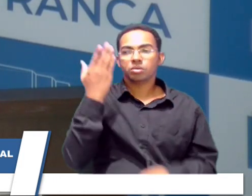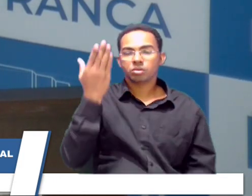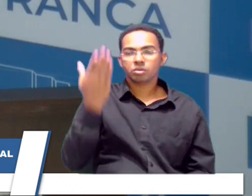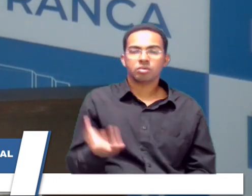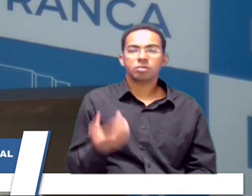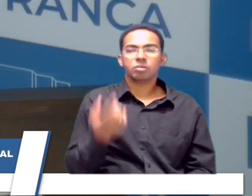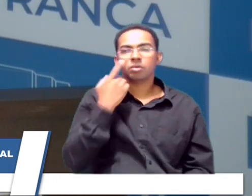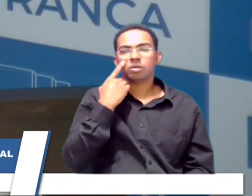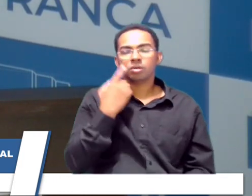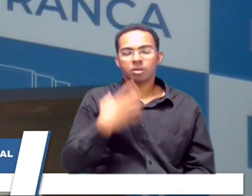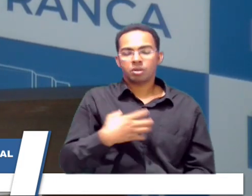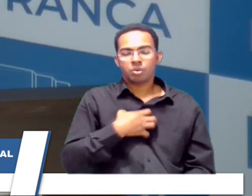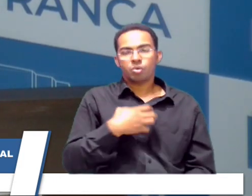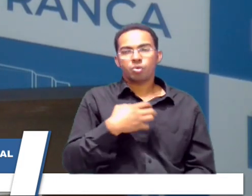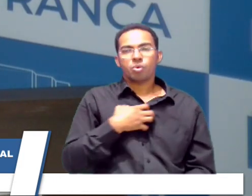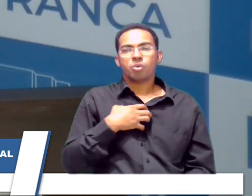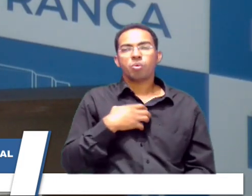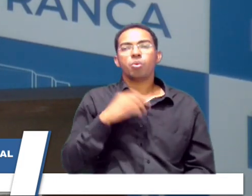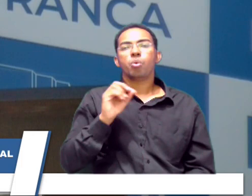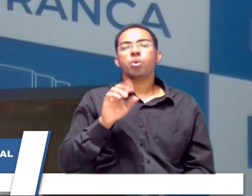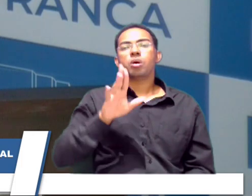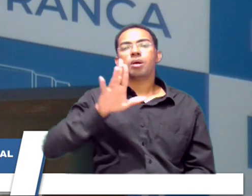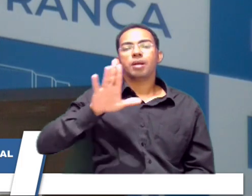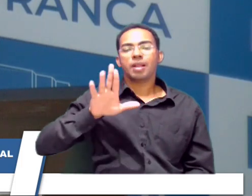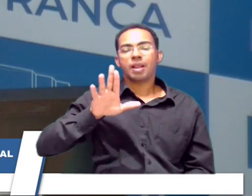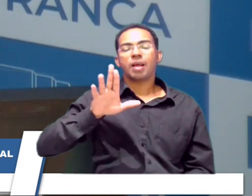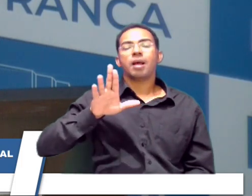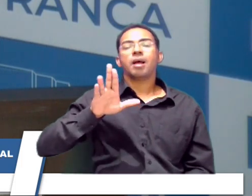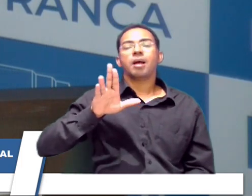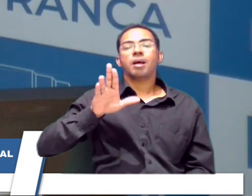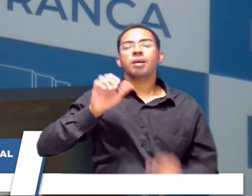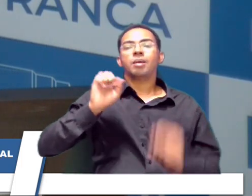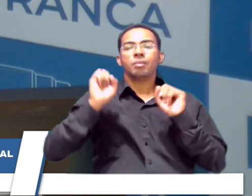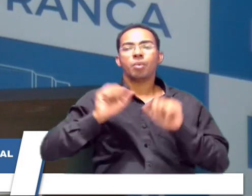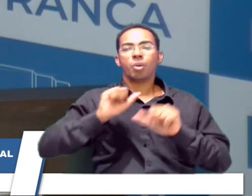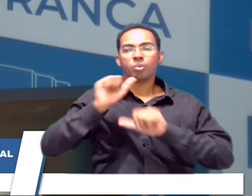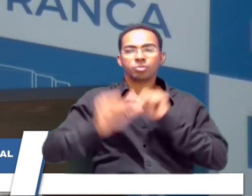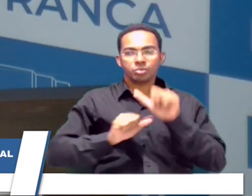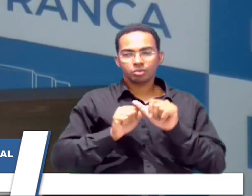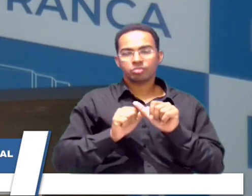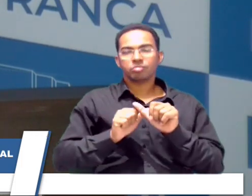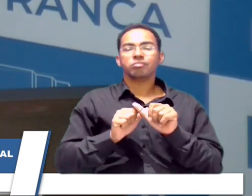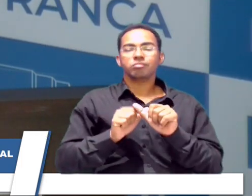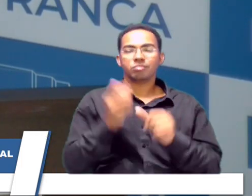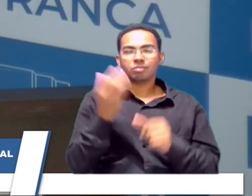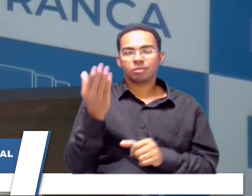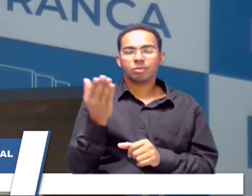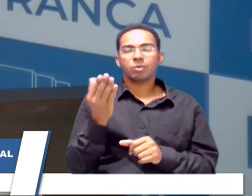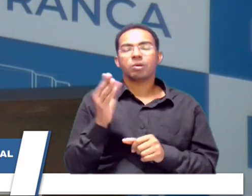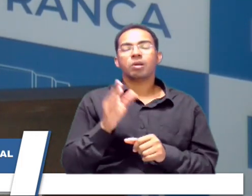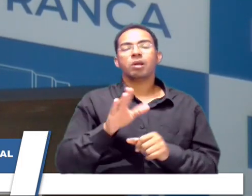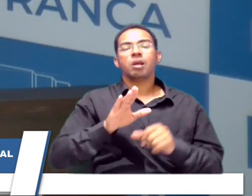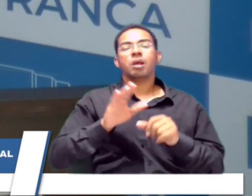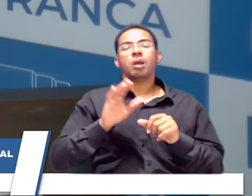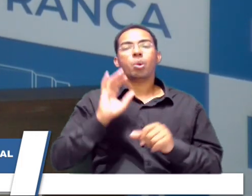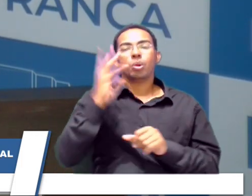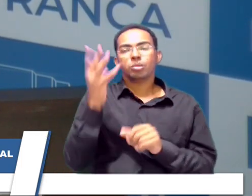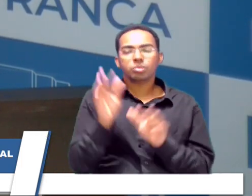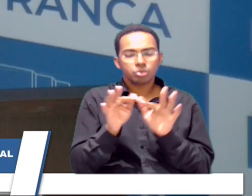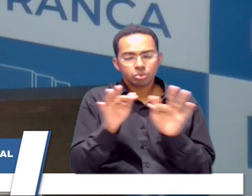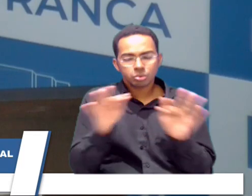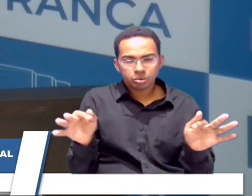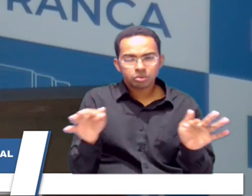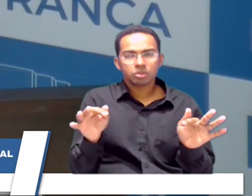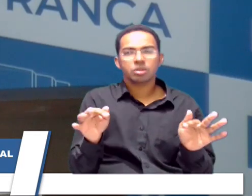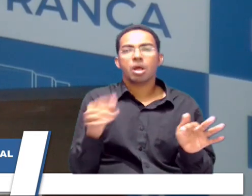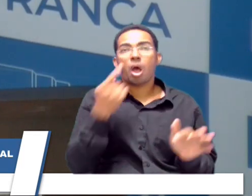vê na pele o que a cannabis pode fazer, e que a solução é simples, e a gente